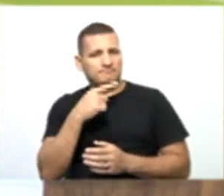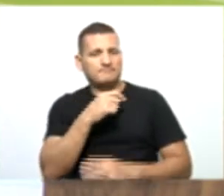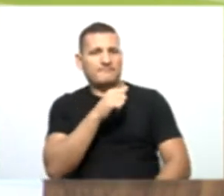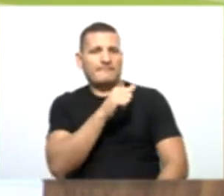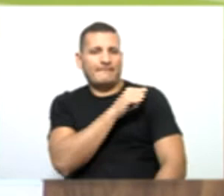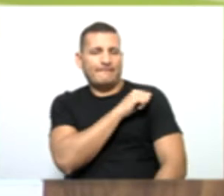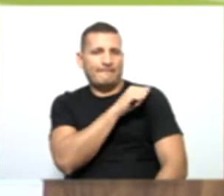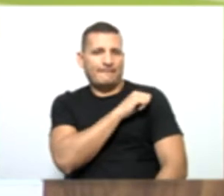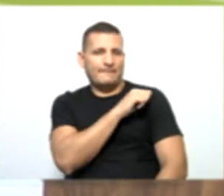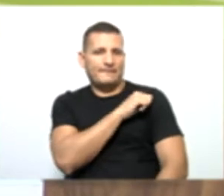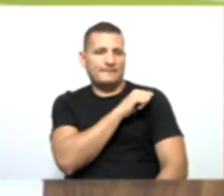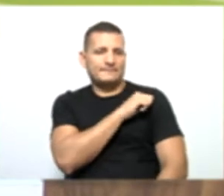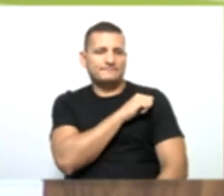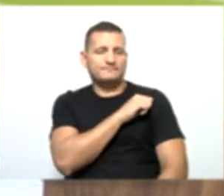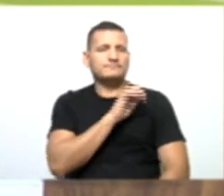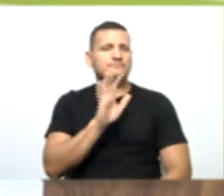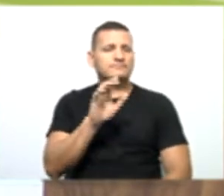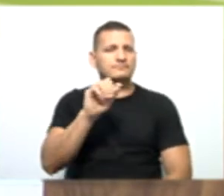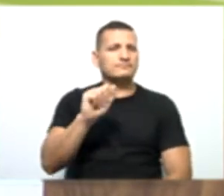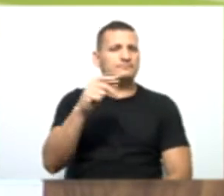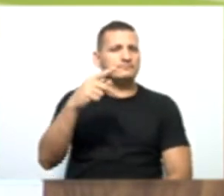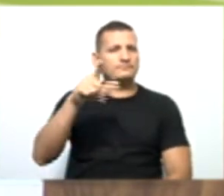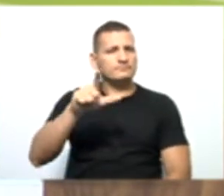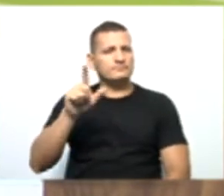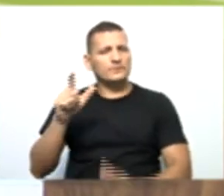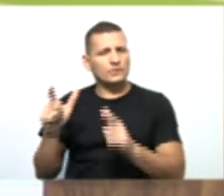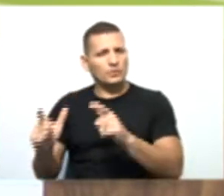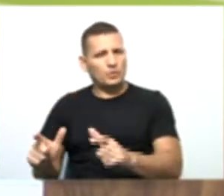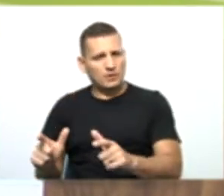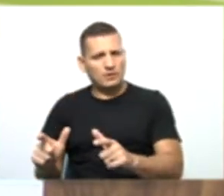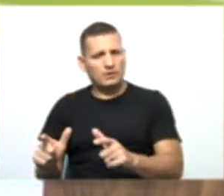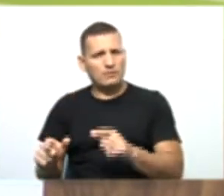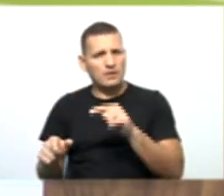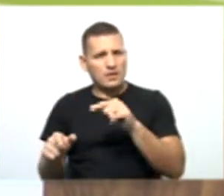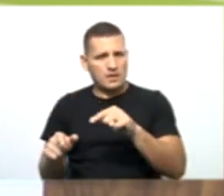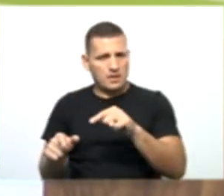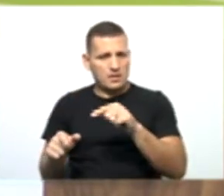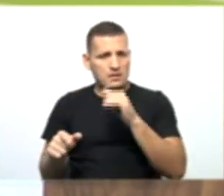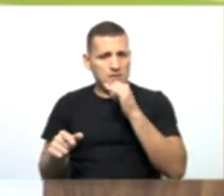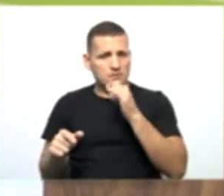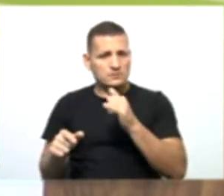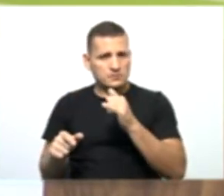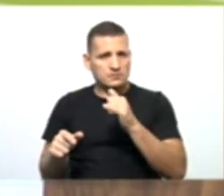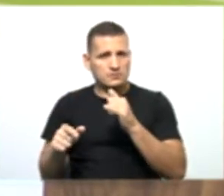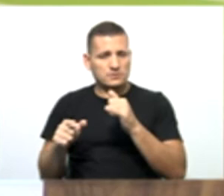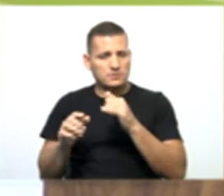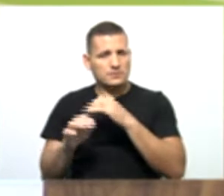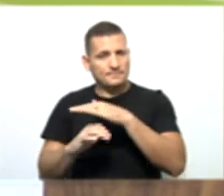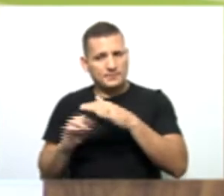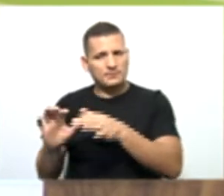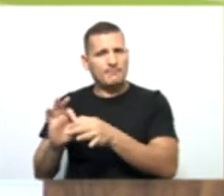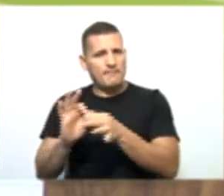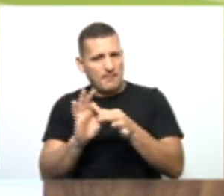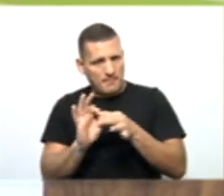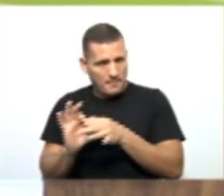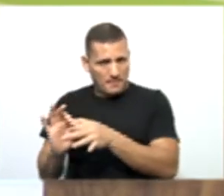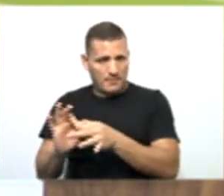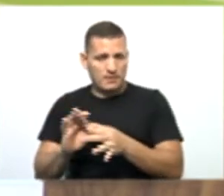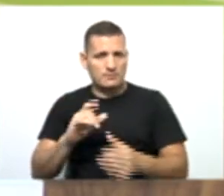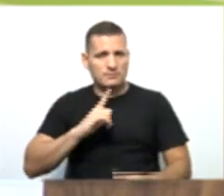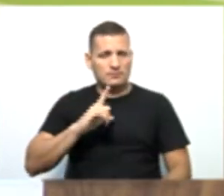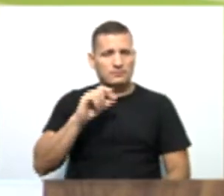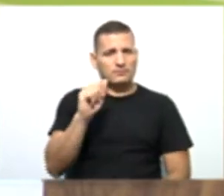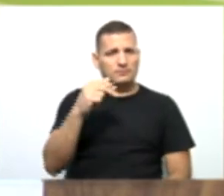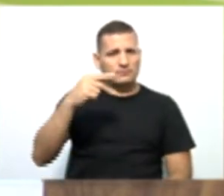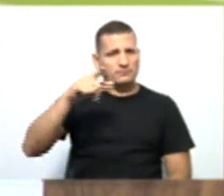as explicações. O arranjo produtivo local, ele só existe se houver vínculo entre os participantes, eu creio ali entre os participantes